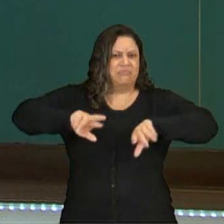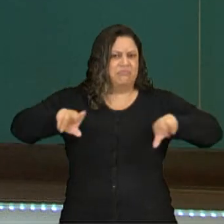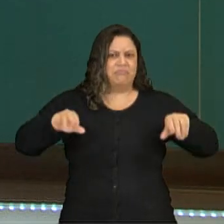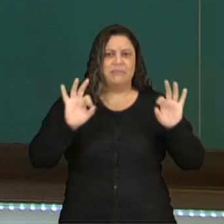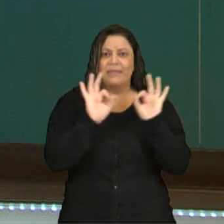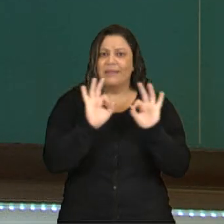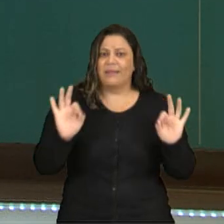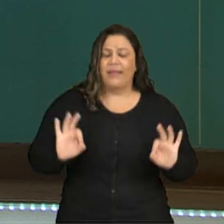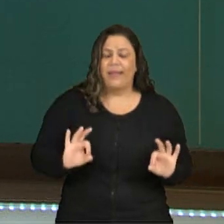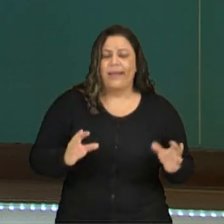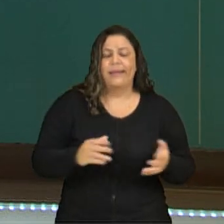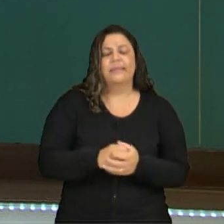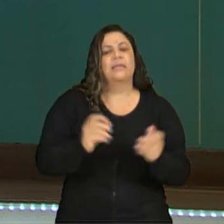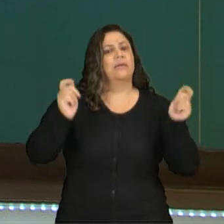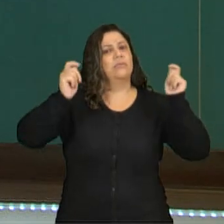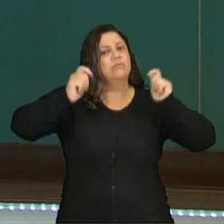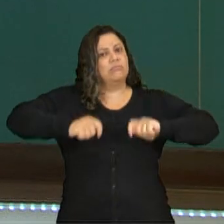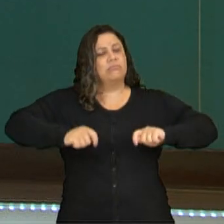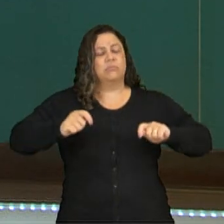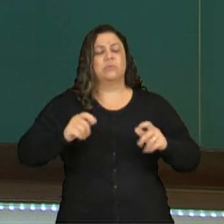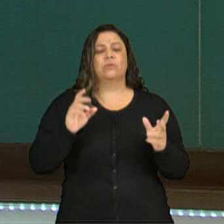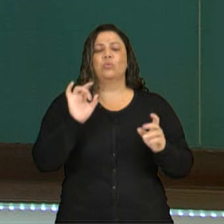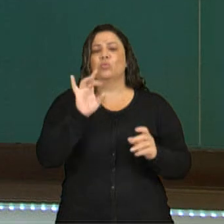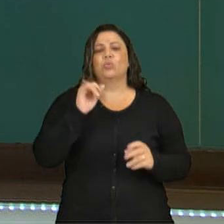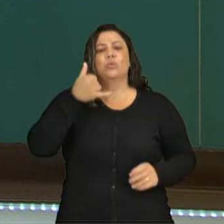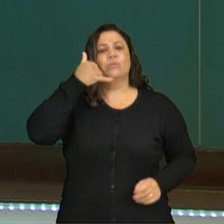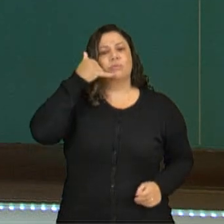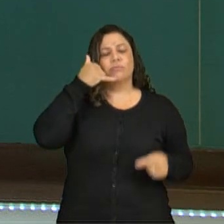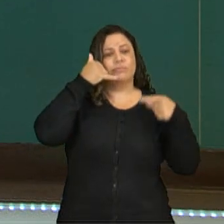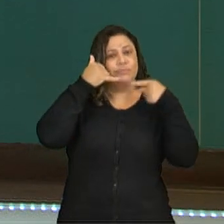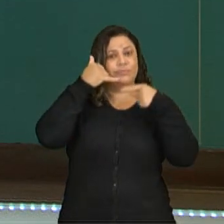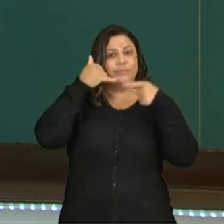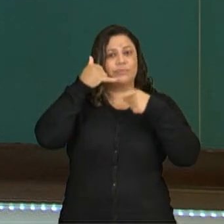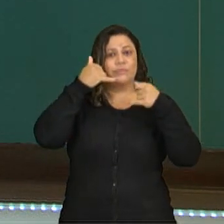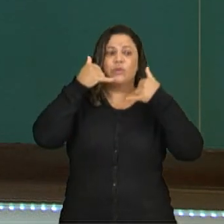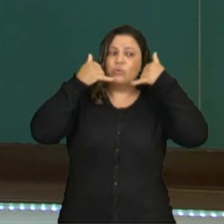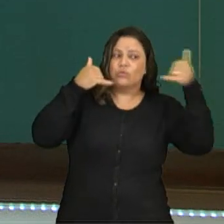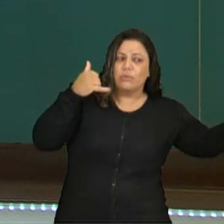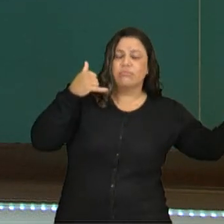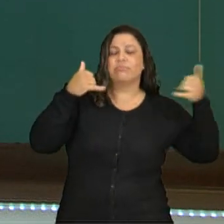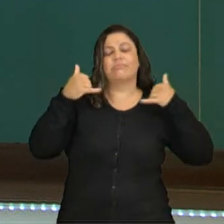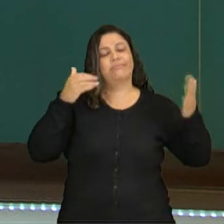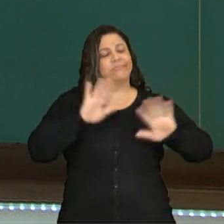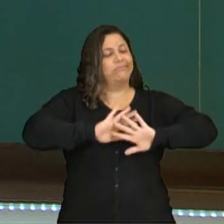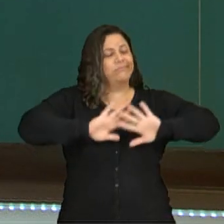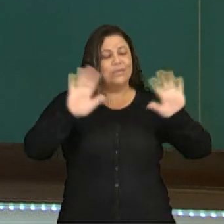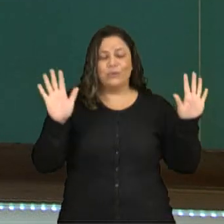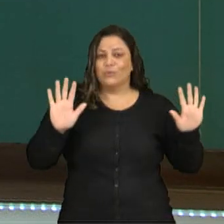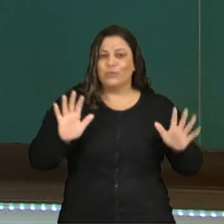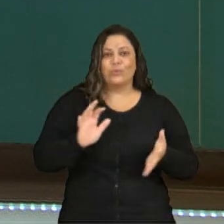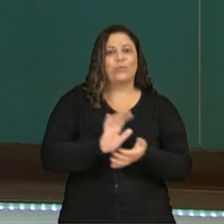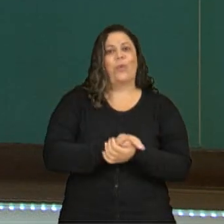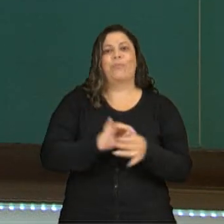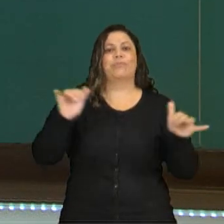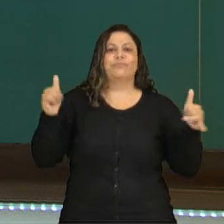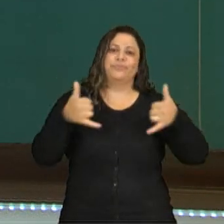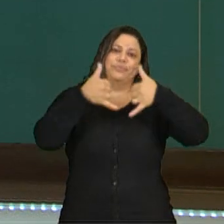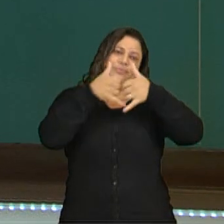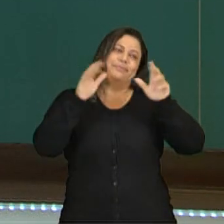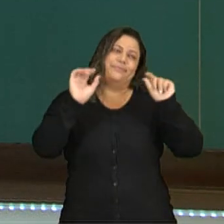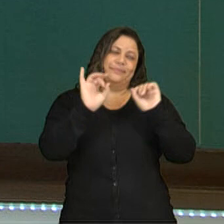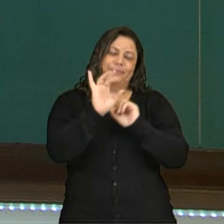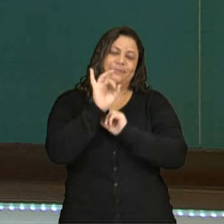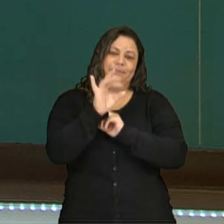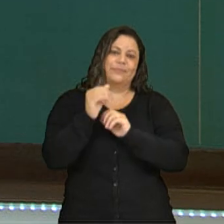única capacidade que o telefone celular tinha era de fazer uma chamada telefônica sem